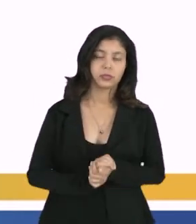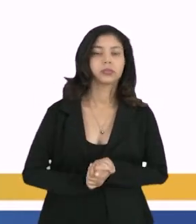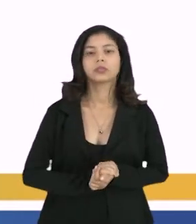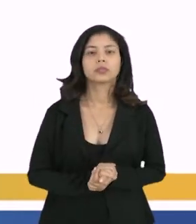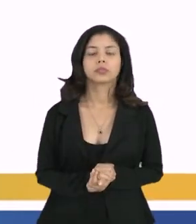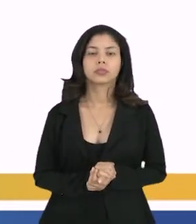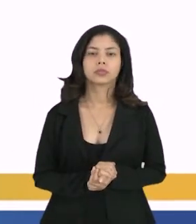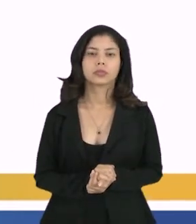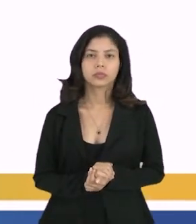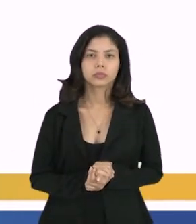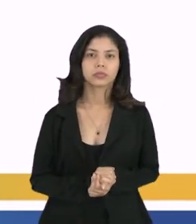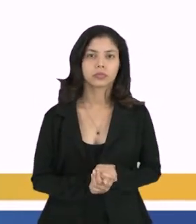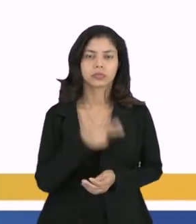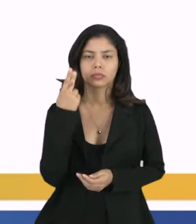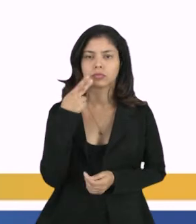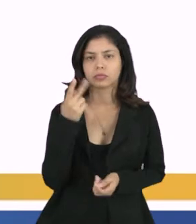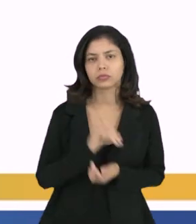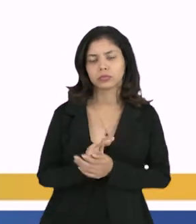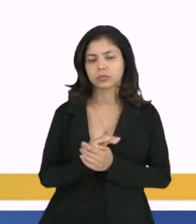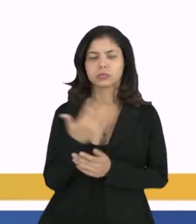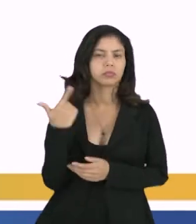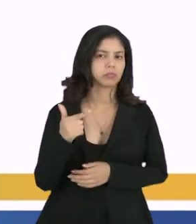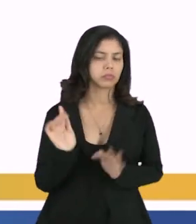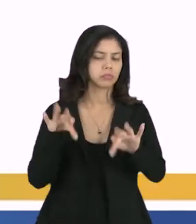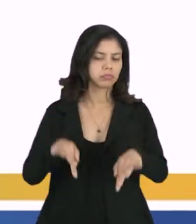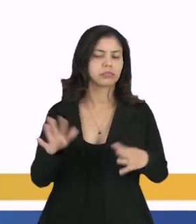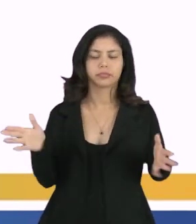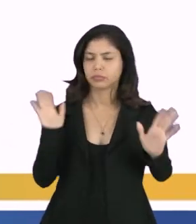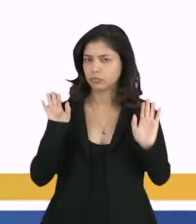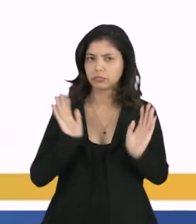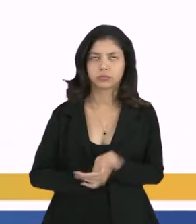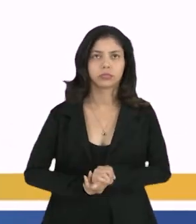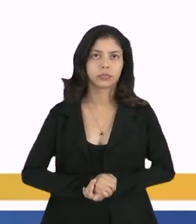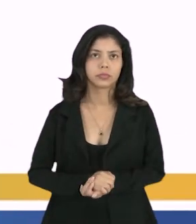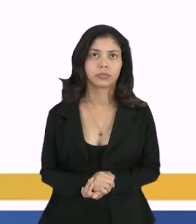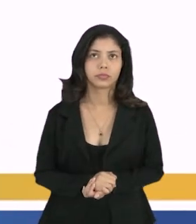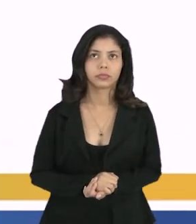aqui, nós estamos dizendo que elas têm infinitas soluções.